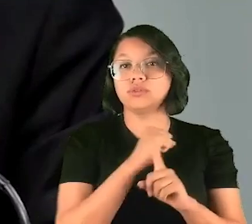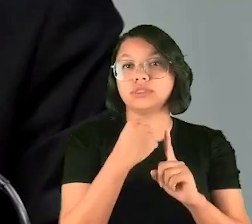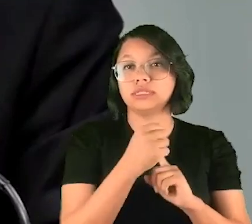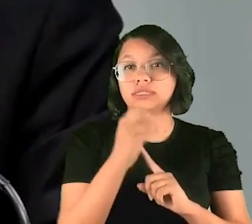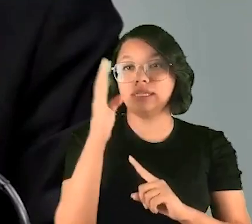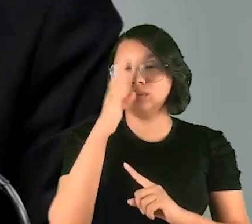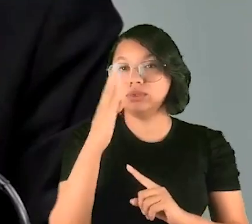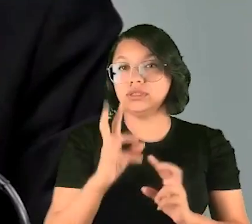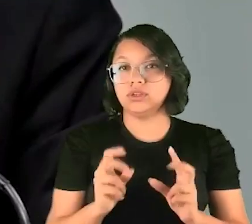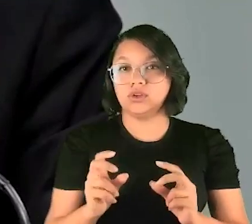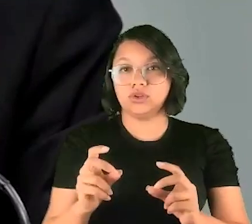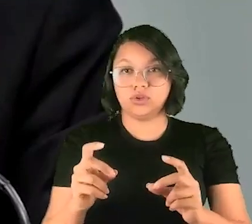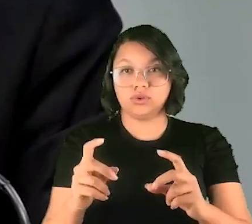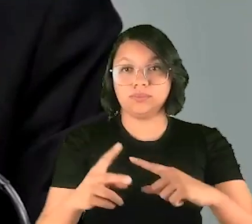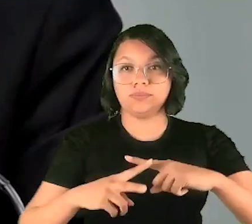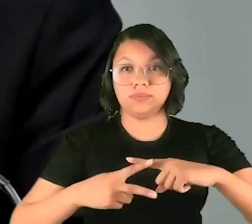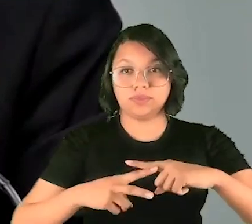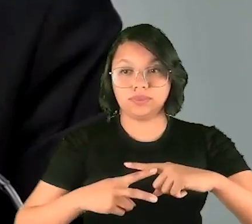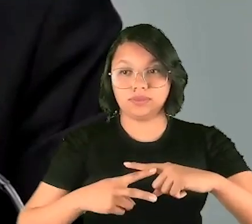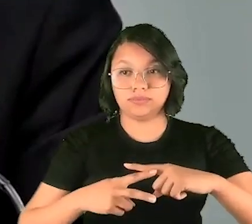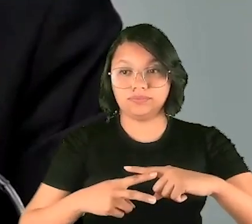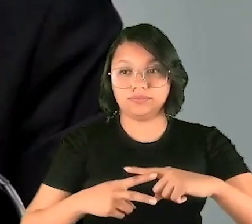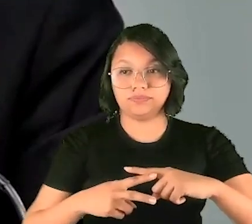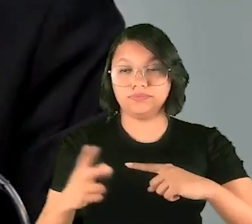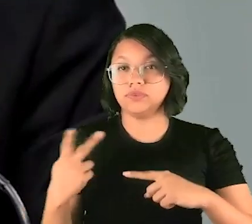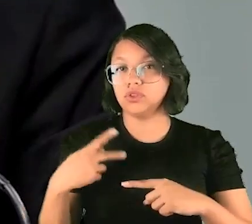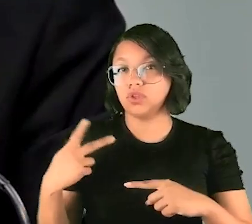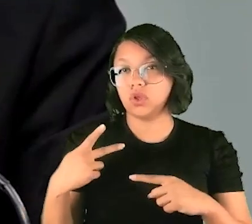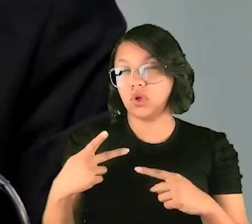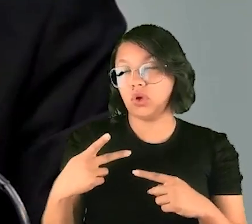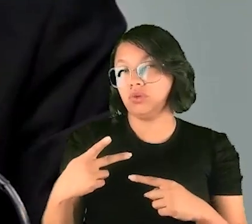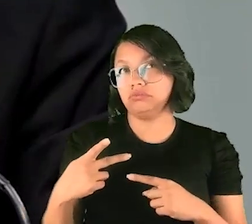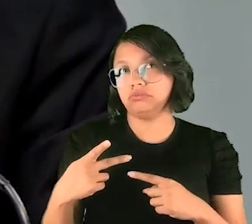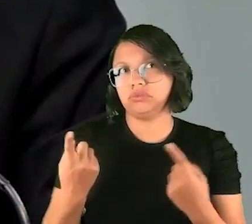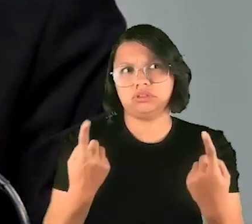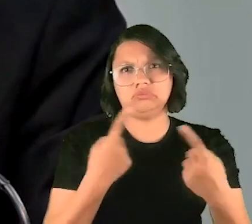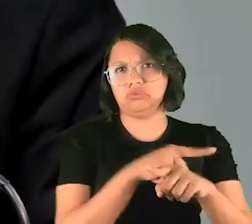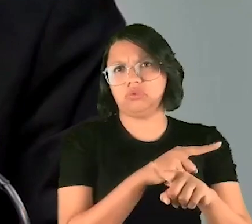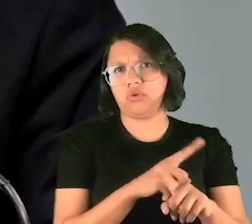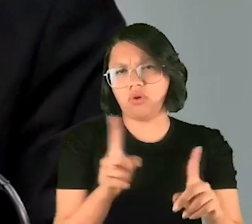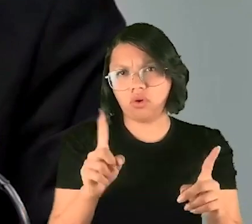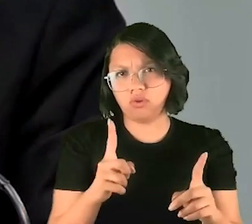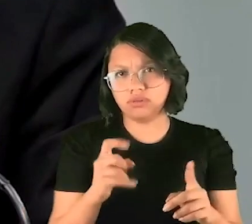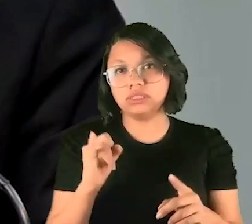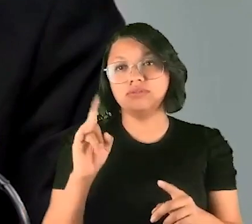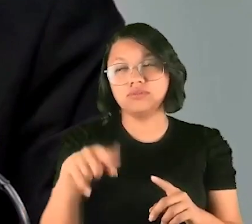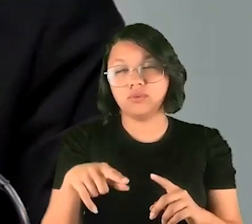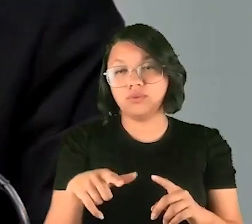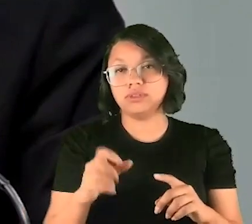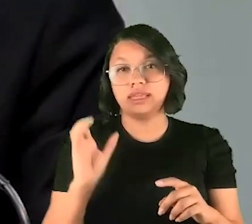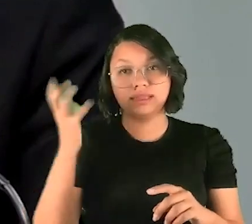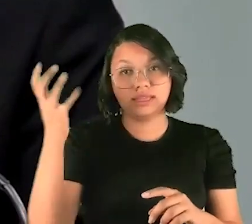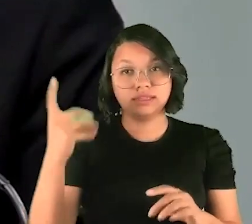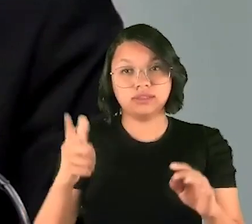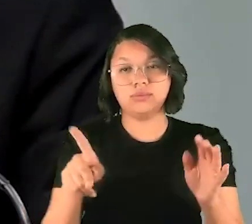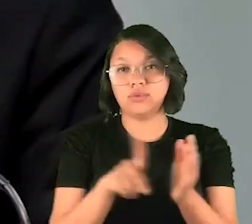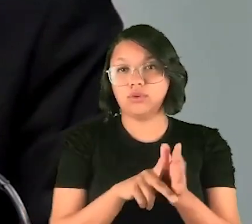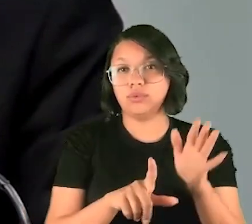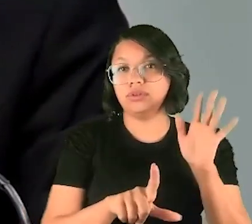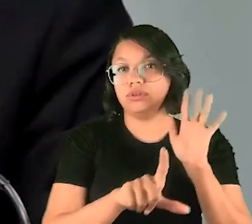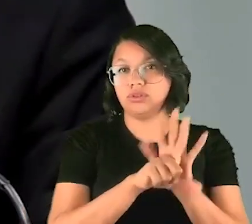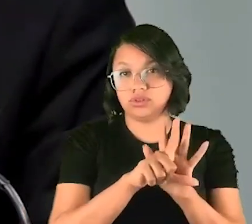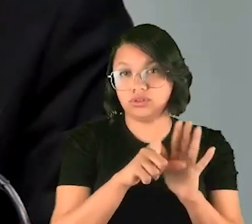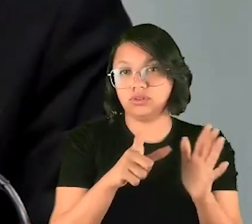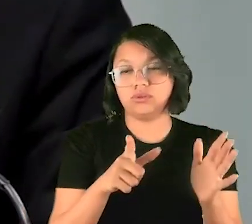foi a demanda que a Sociedade Brasileira de Oncologia Clínica fez. Nós não nos oporíamos até um rol taxativo, se fosse essa